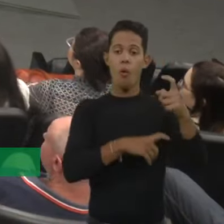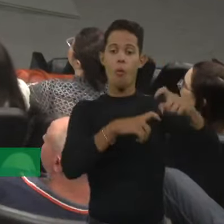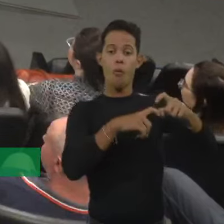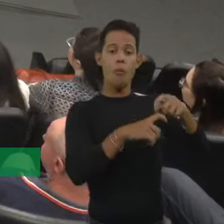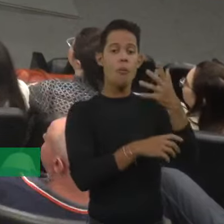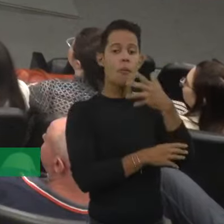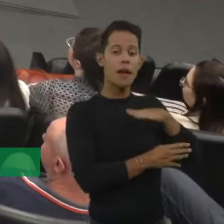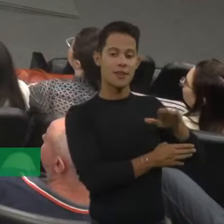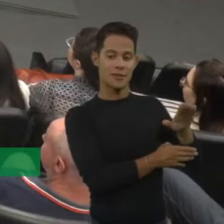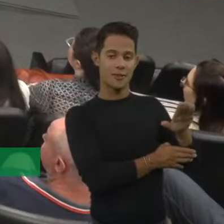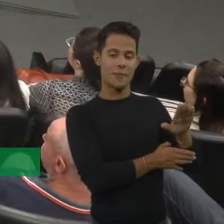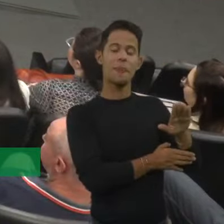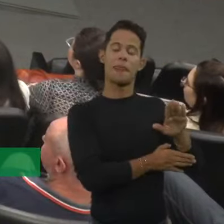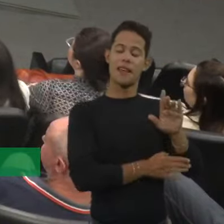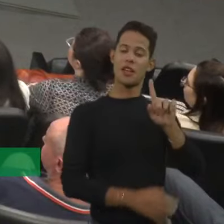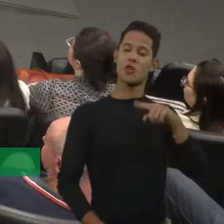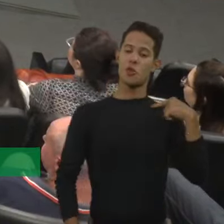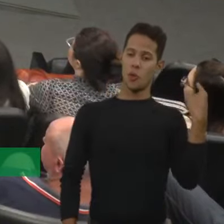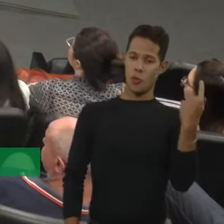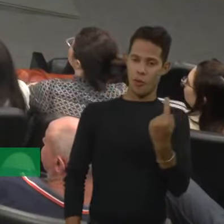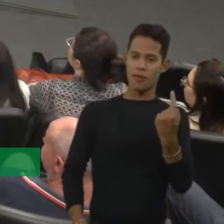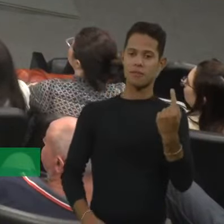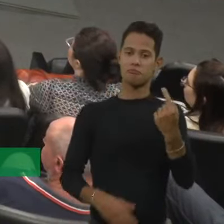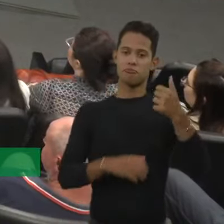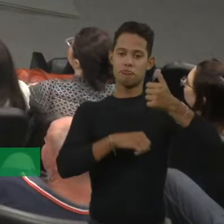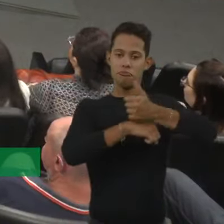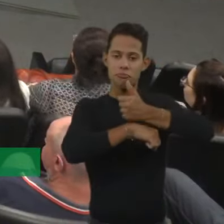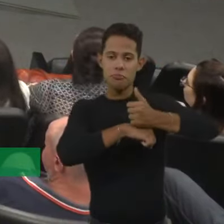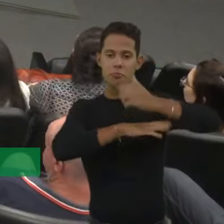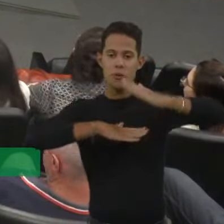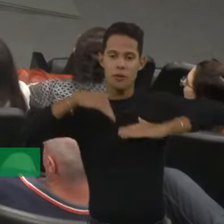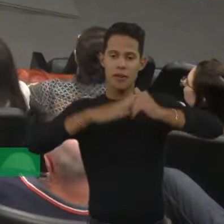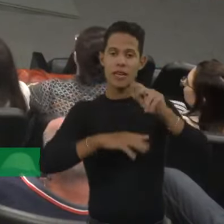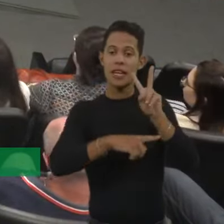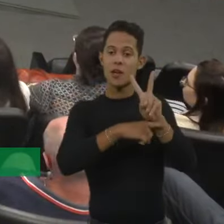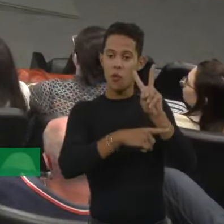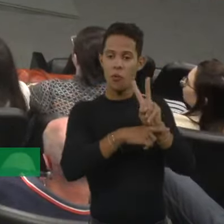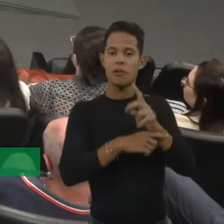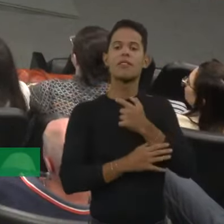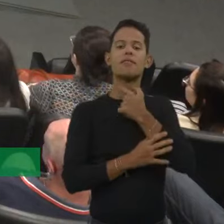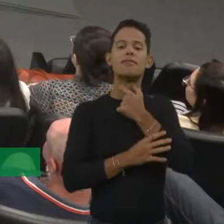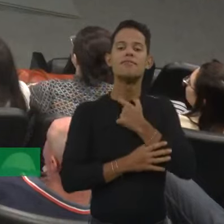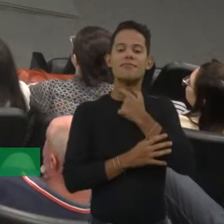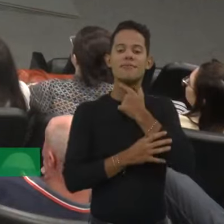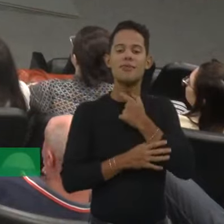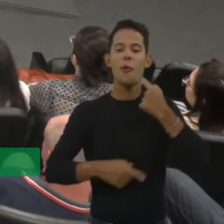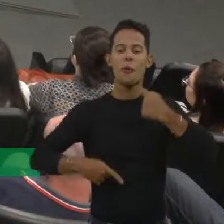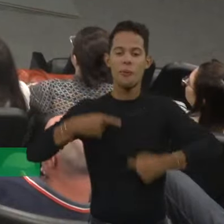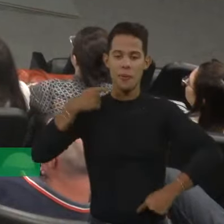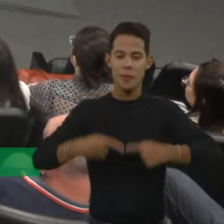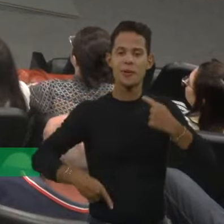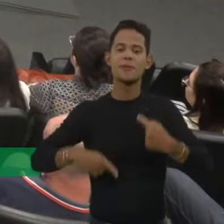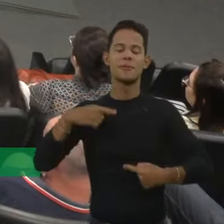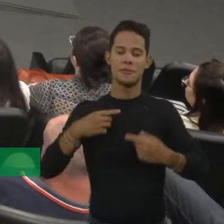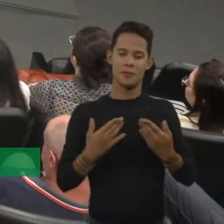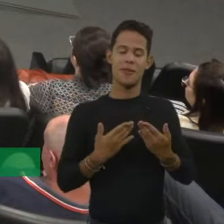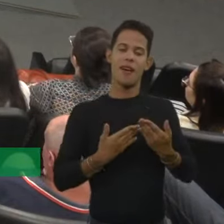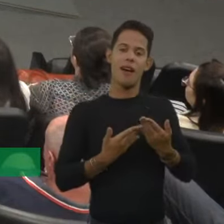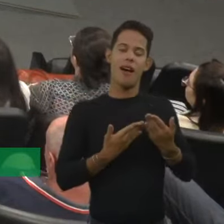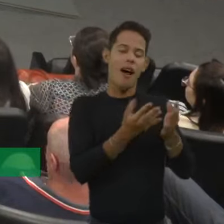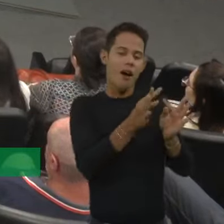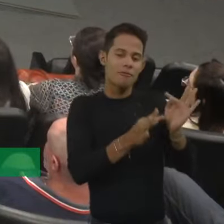endocrinologia, acabamos atendendo muitas dessas crianças da nossa área. E aqui tem um parecer técnico